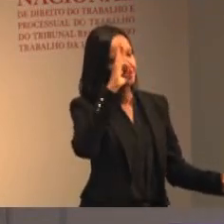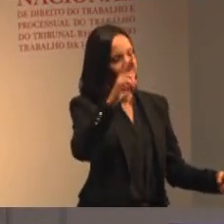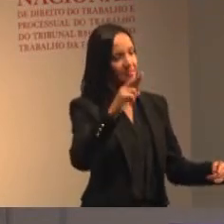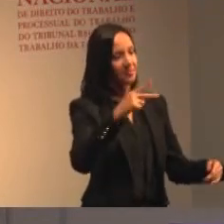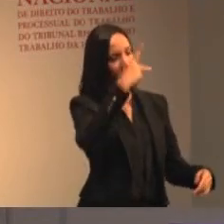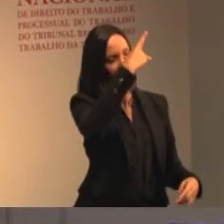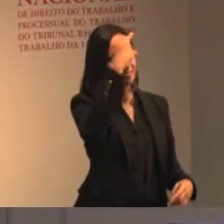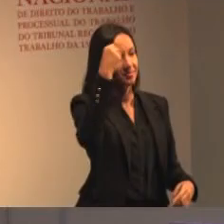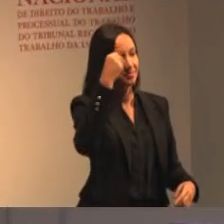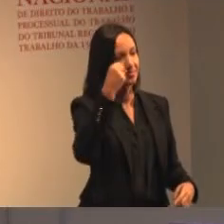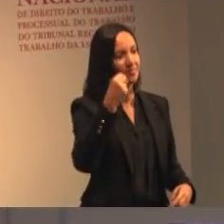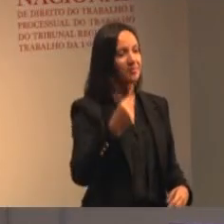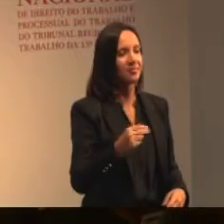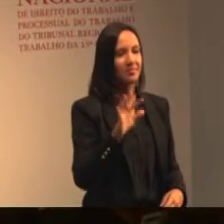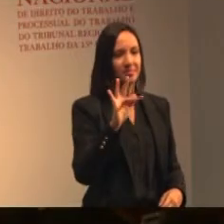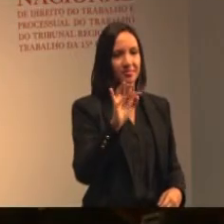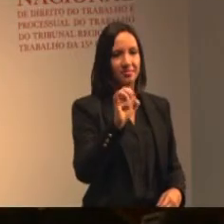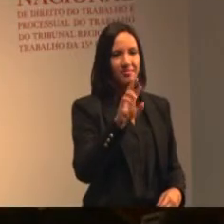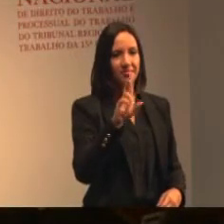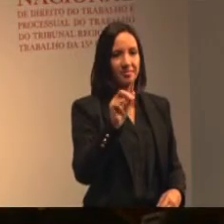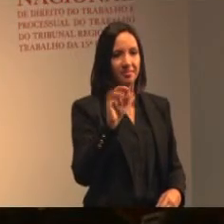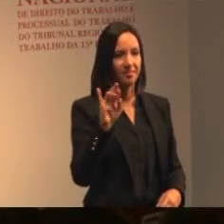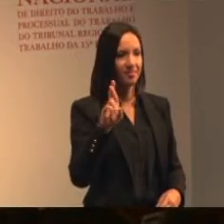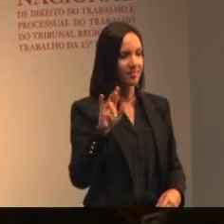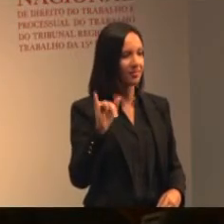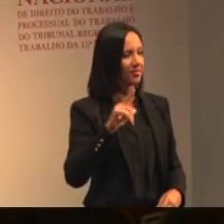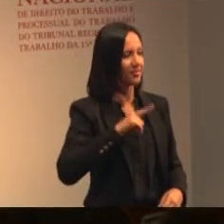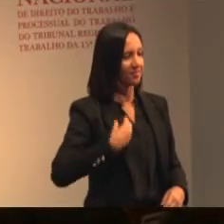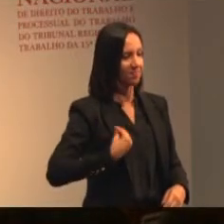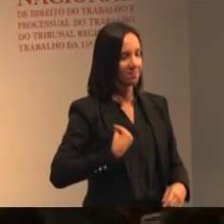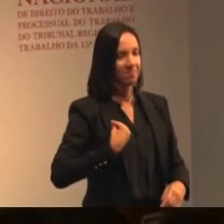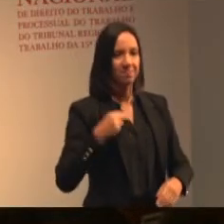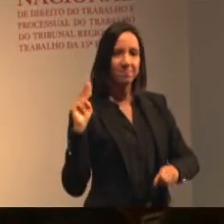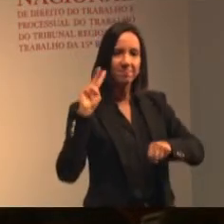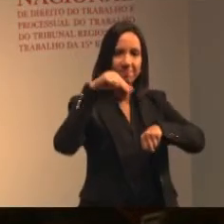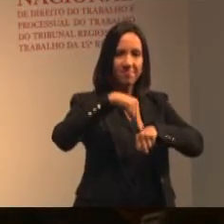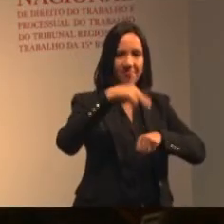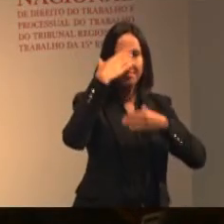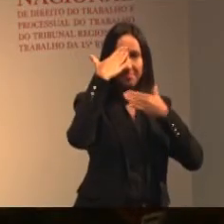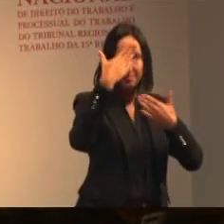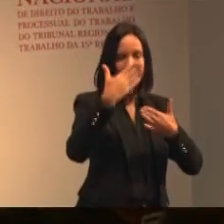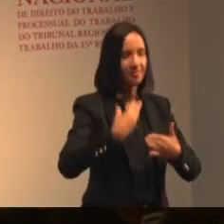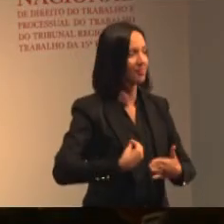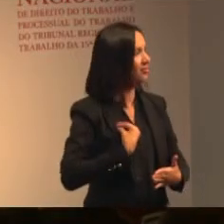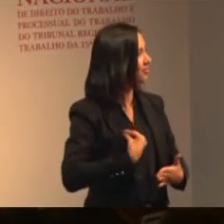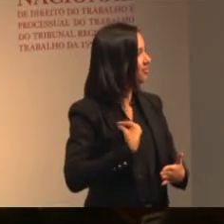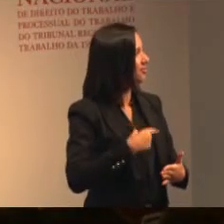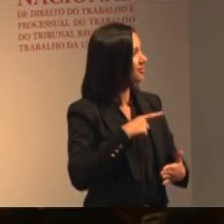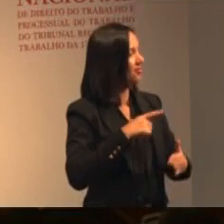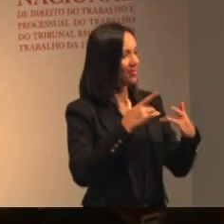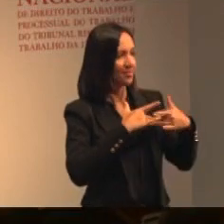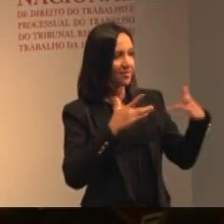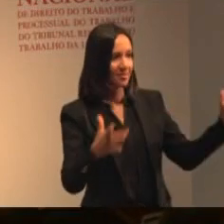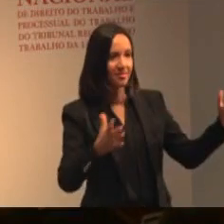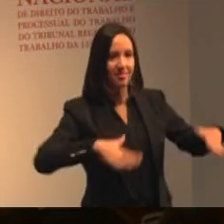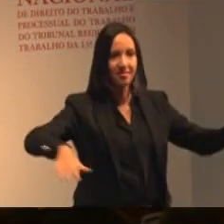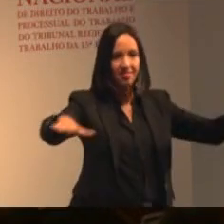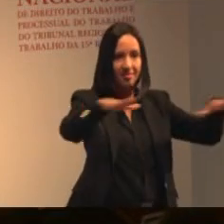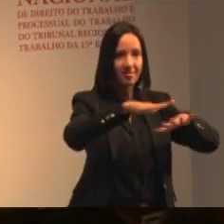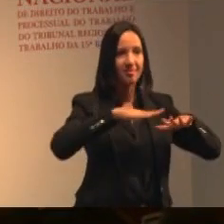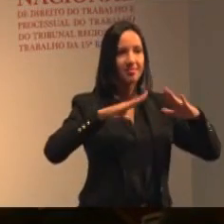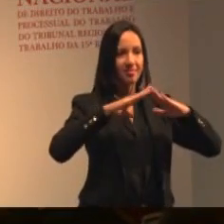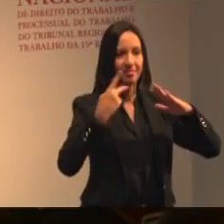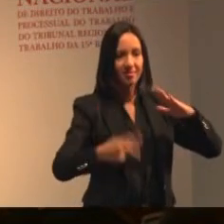prefeito Antônio Miguel Ferrari. Obrigada pelo comparecimento e obrigada por ceder essa casa para que a gente